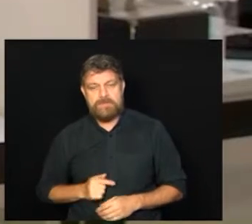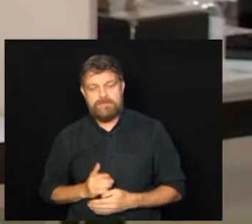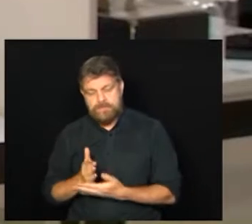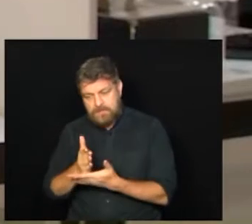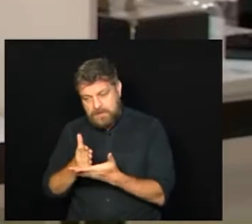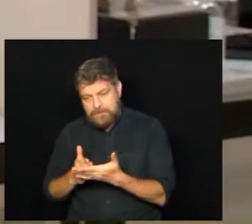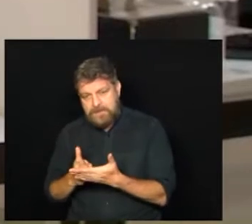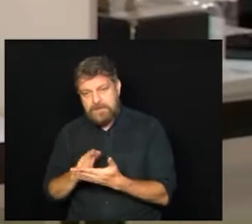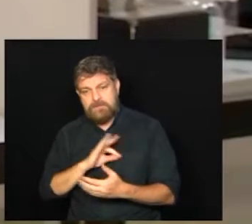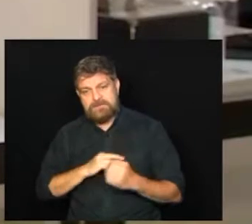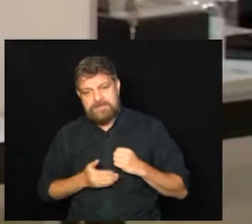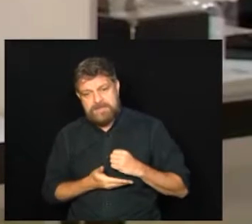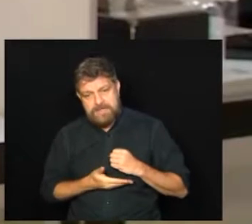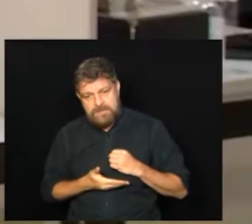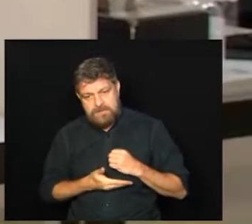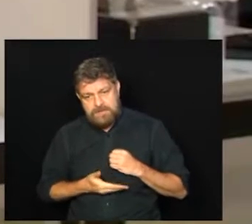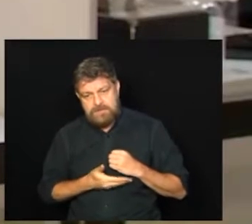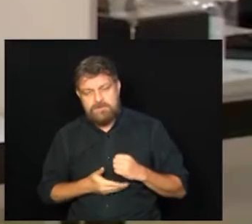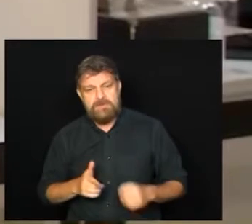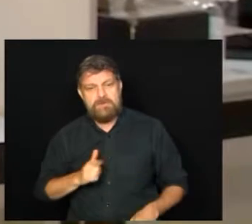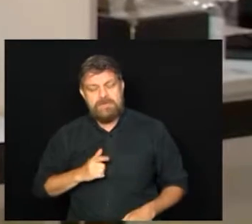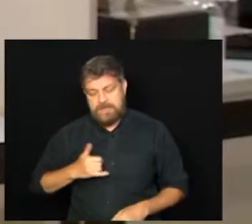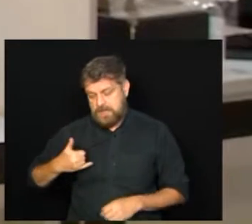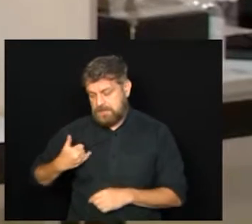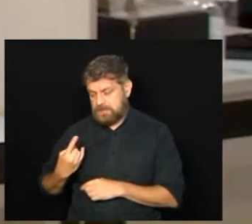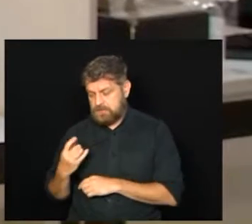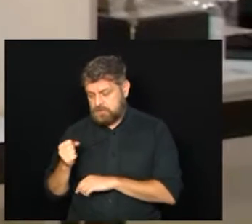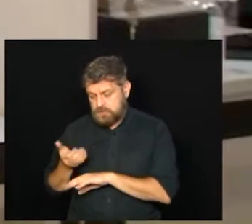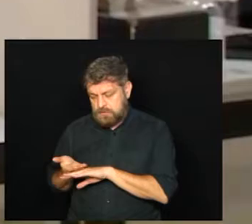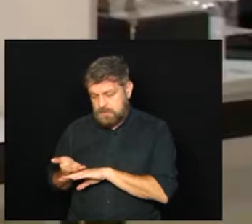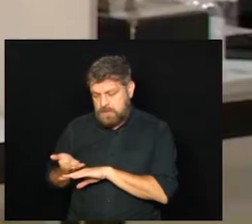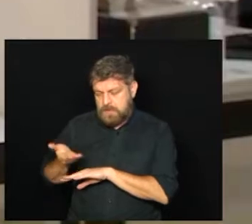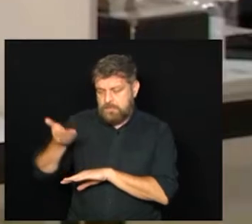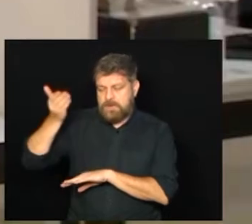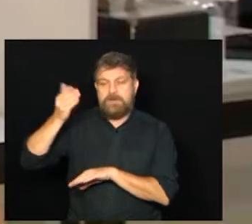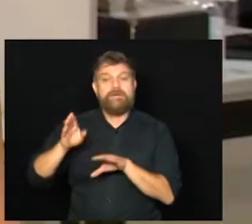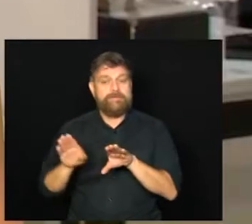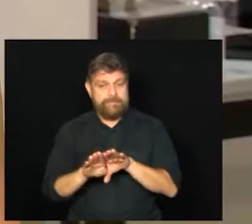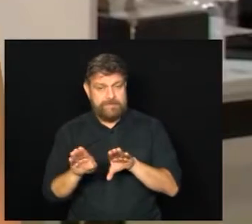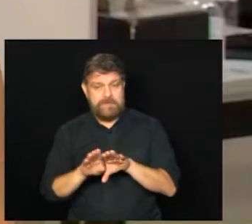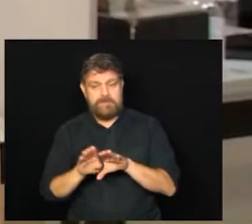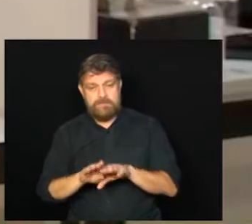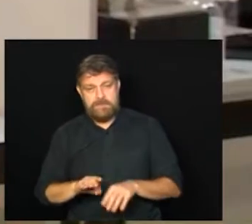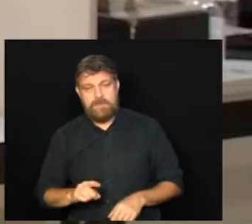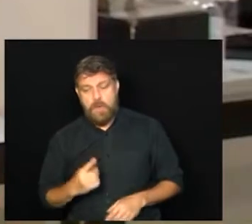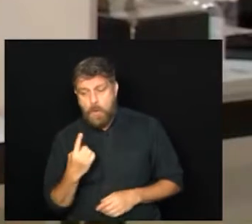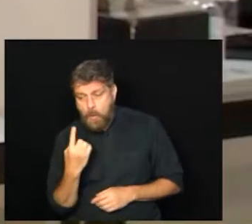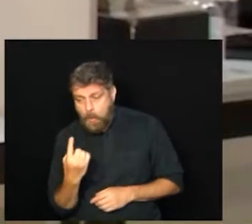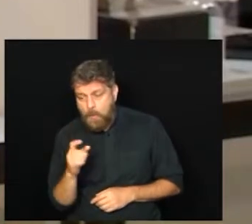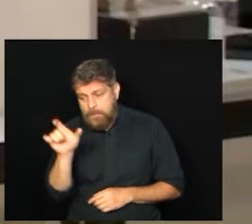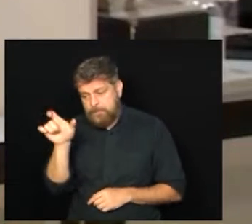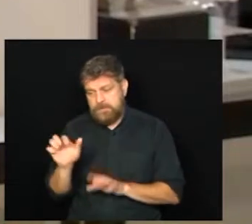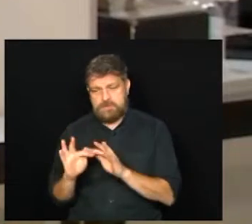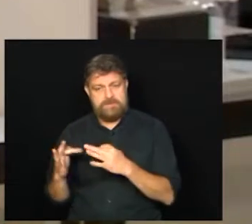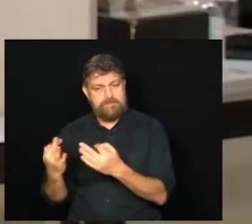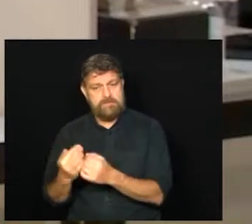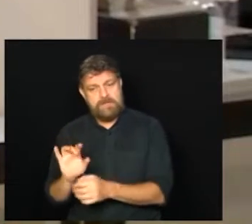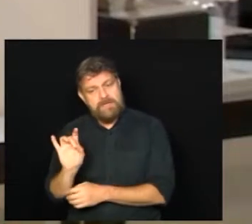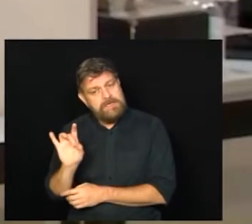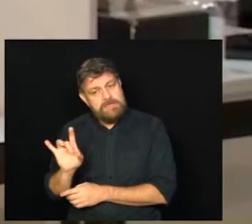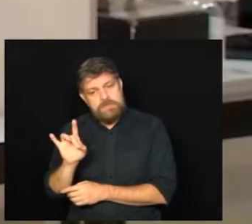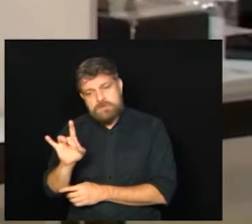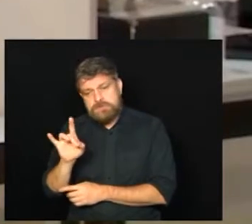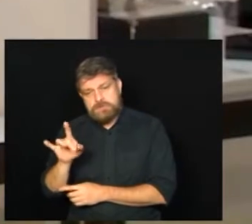Exato, exato. E tem que ser maior de 18 anos também? Como que funciona isso? E somente uma pessoa da família